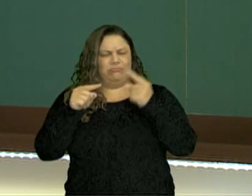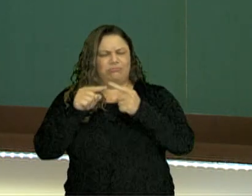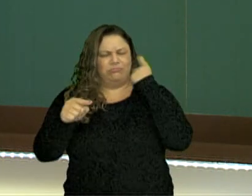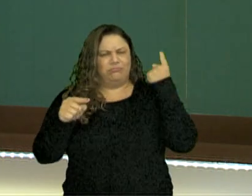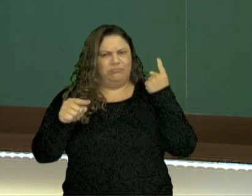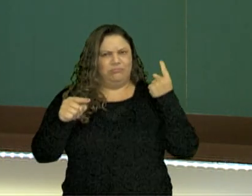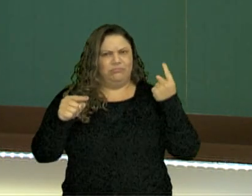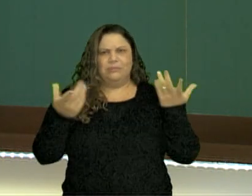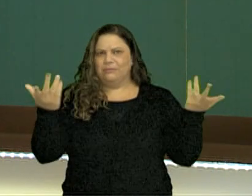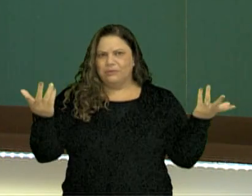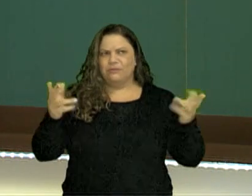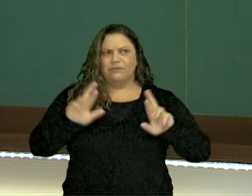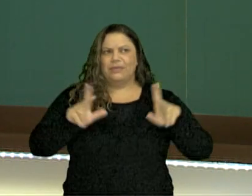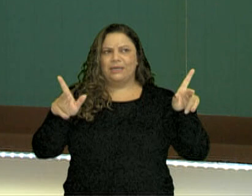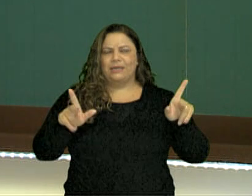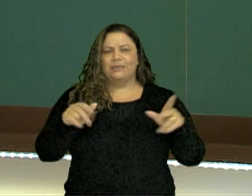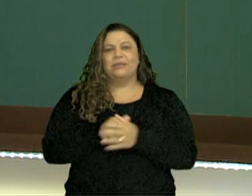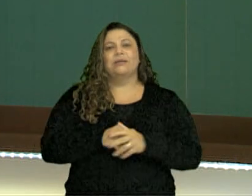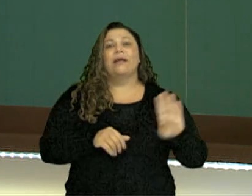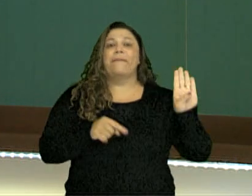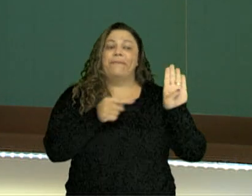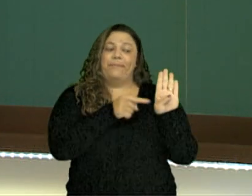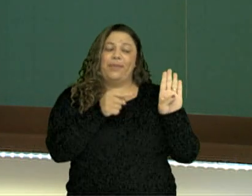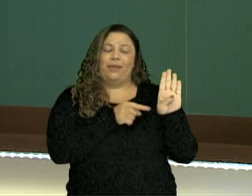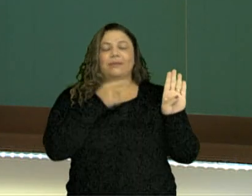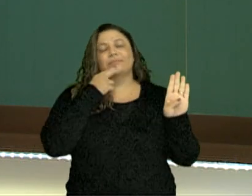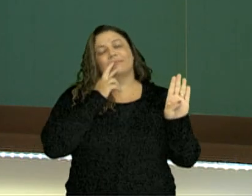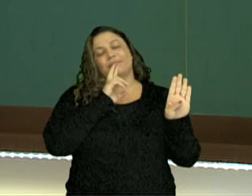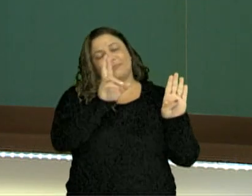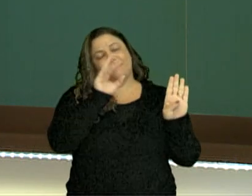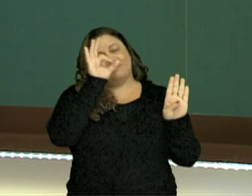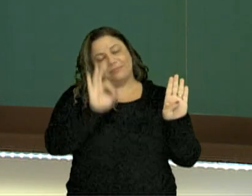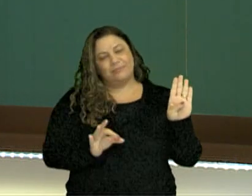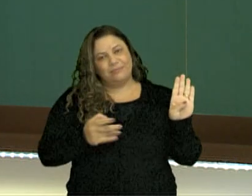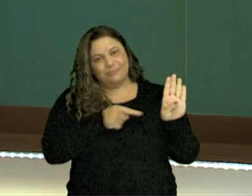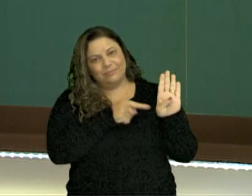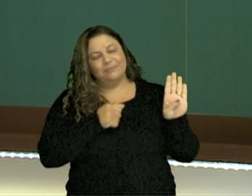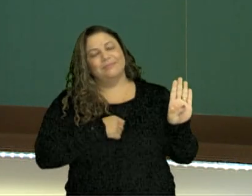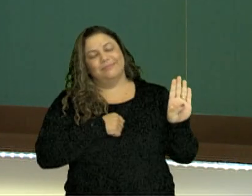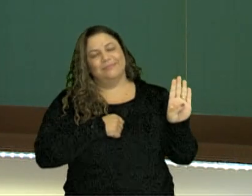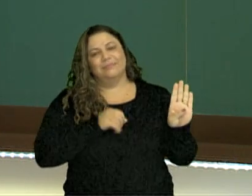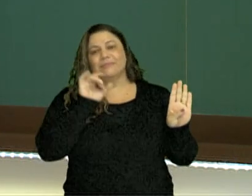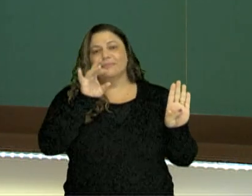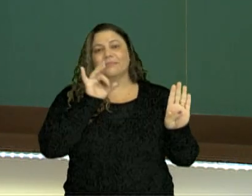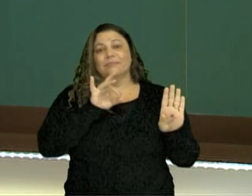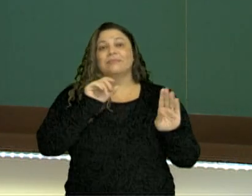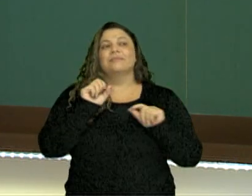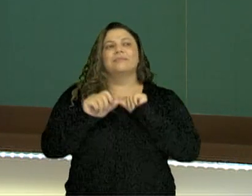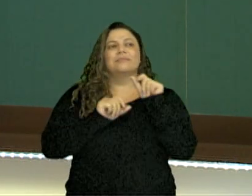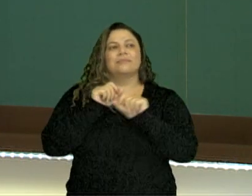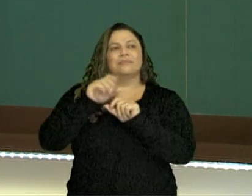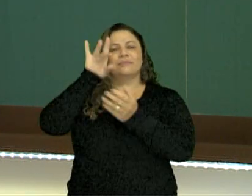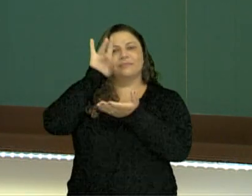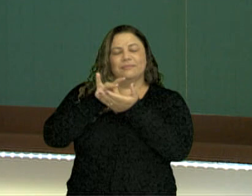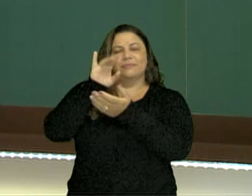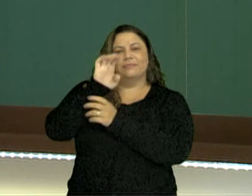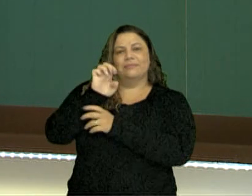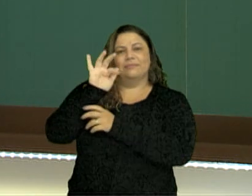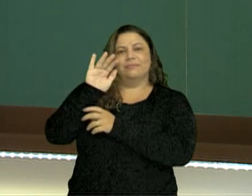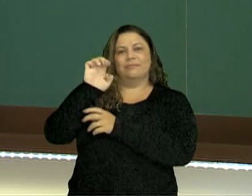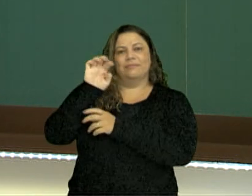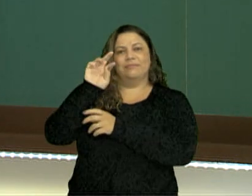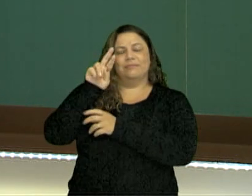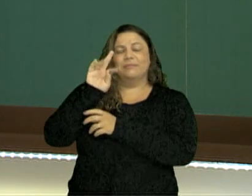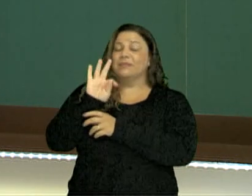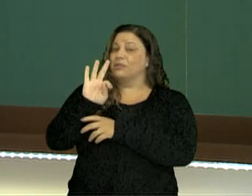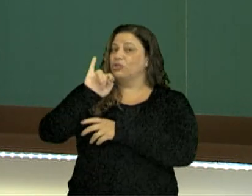iguais, portanto, ela vai ser nominal, porque ela só vai ser efetiva se a taxa, no